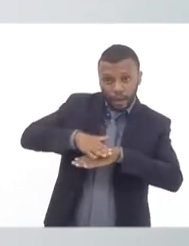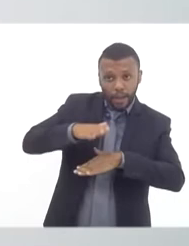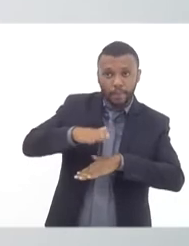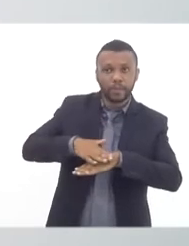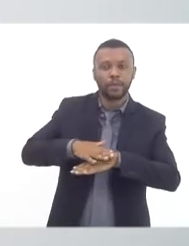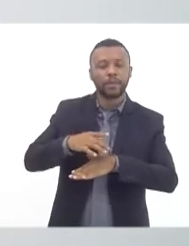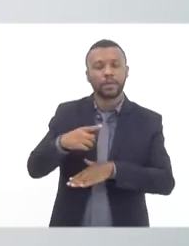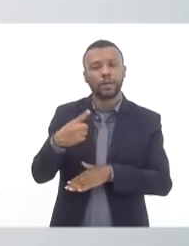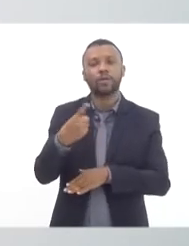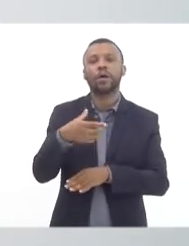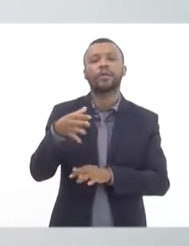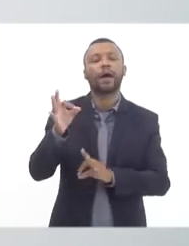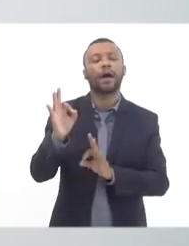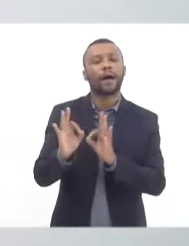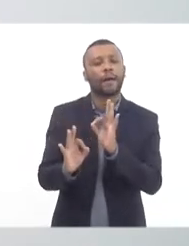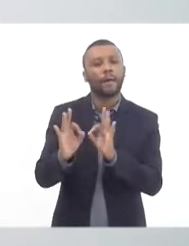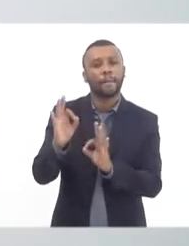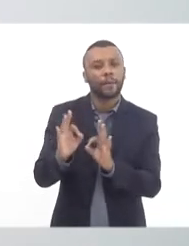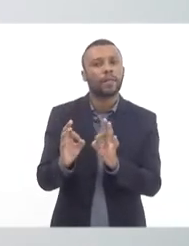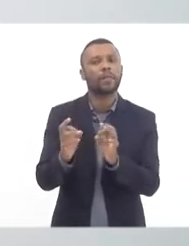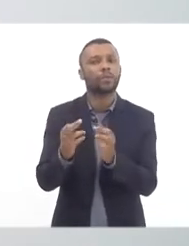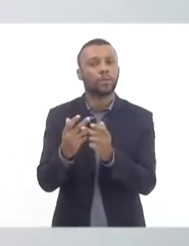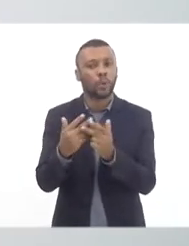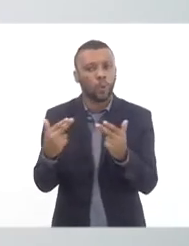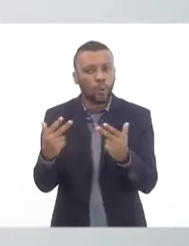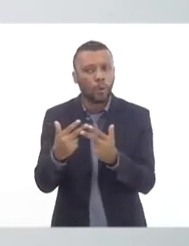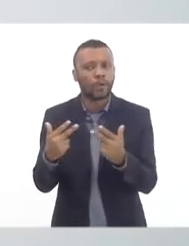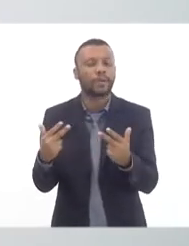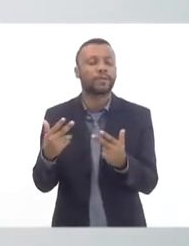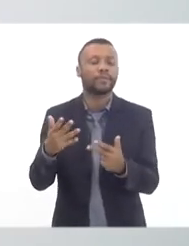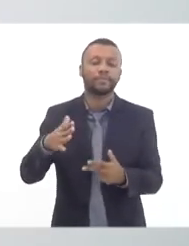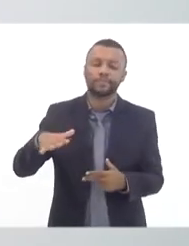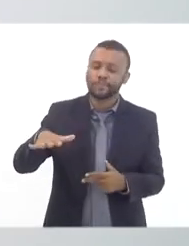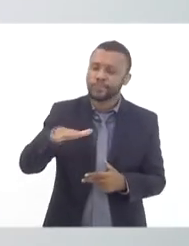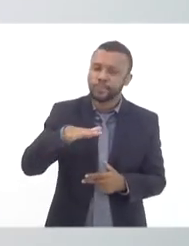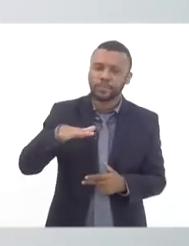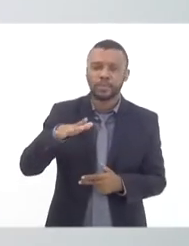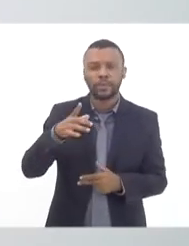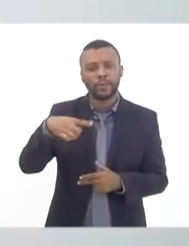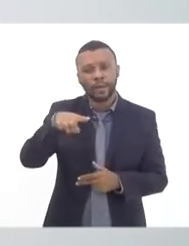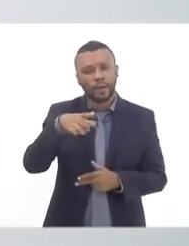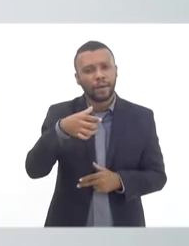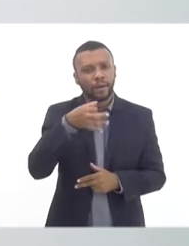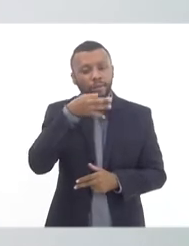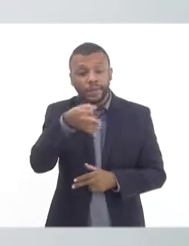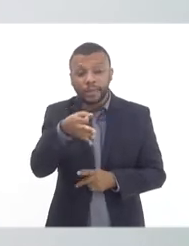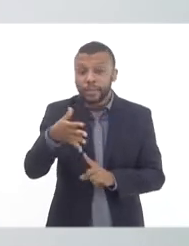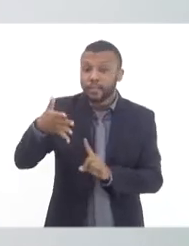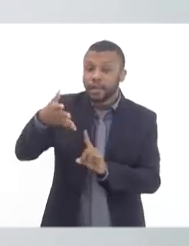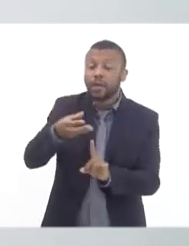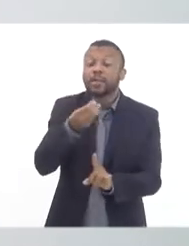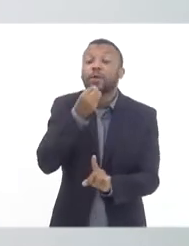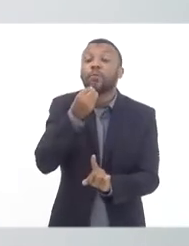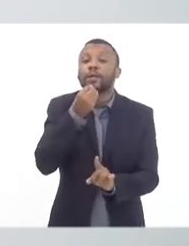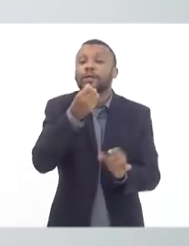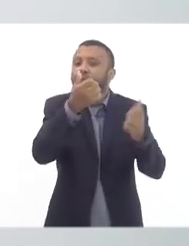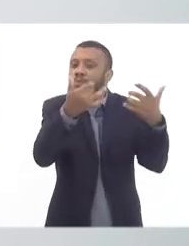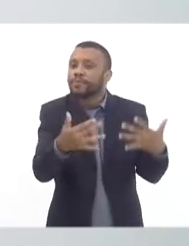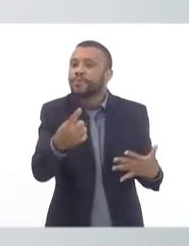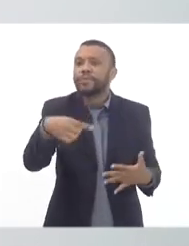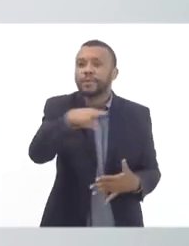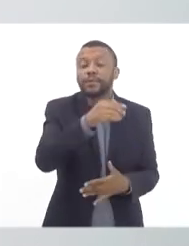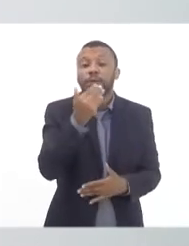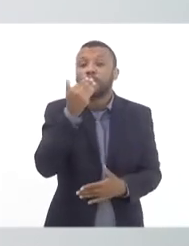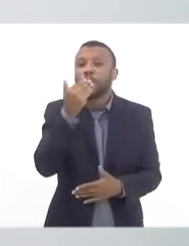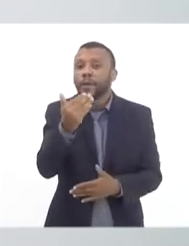está deixando, infelizmente, este legado para vocês, né? E eu tenho